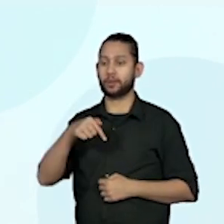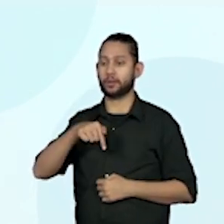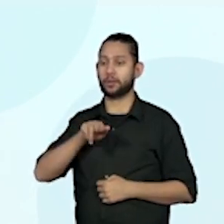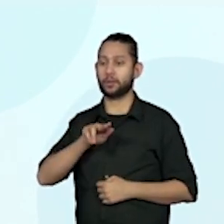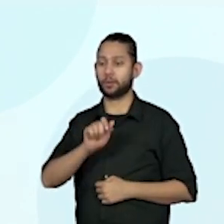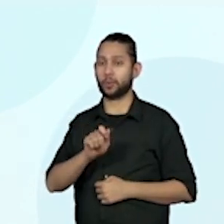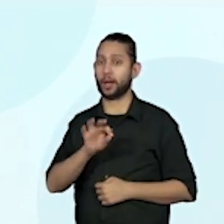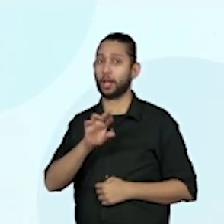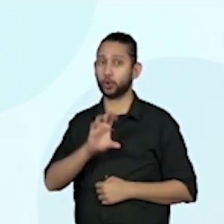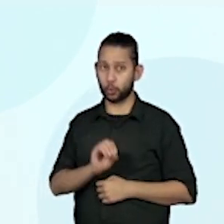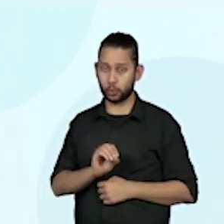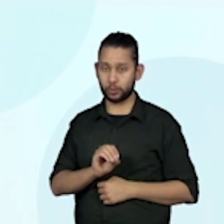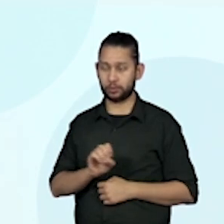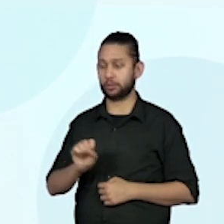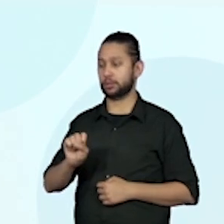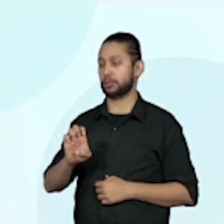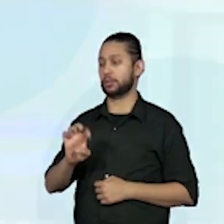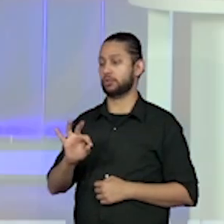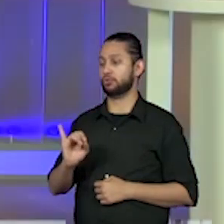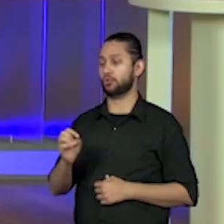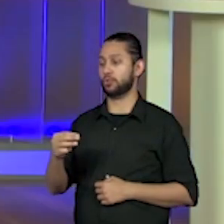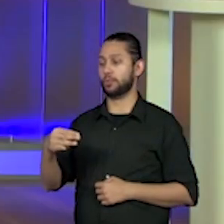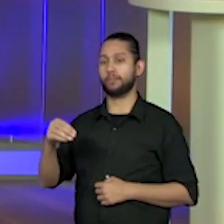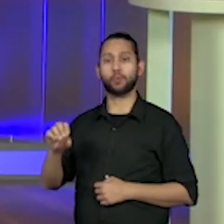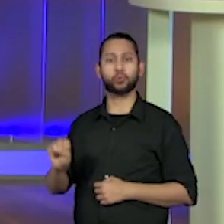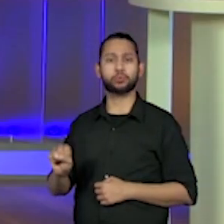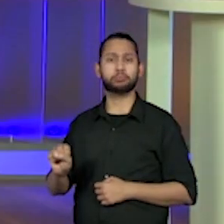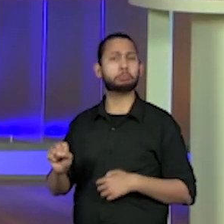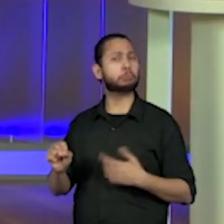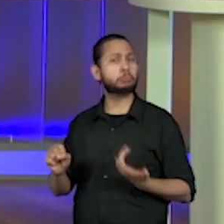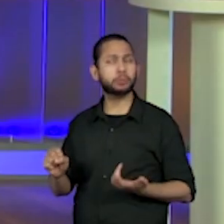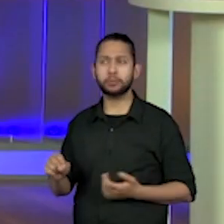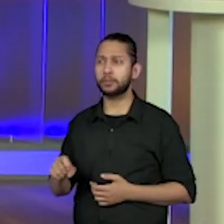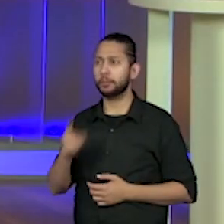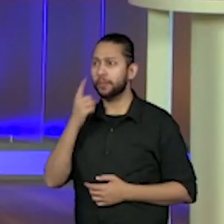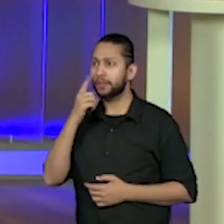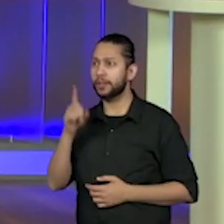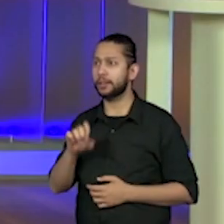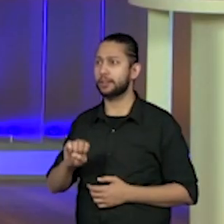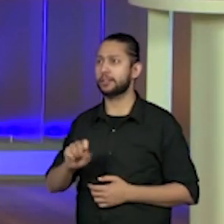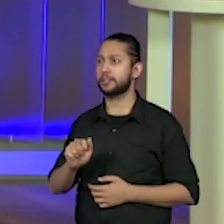4/7. E aí? 4/7. A Sara,